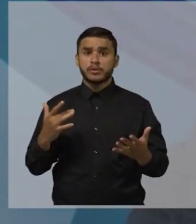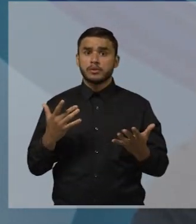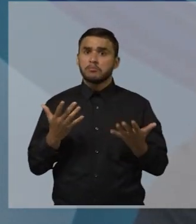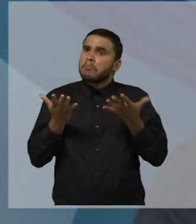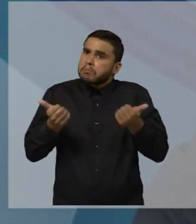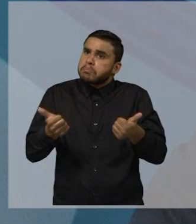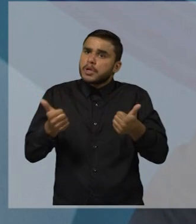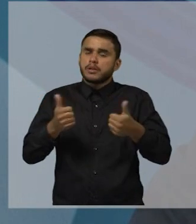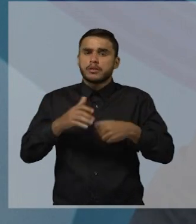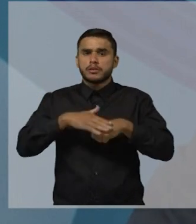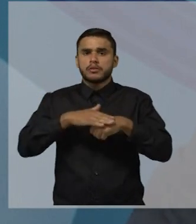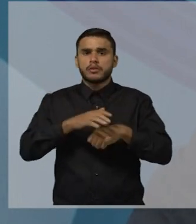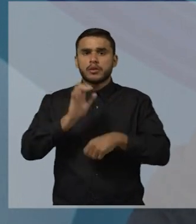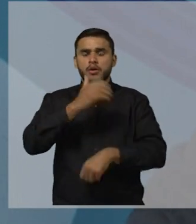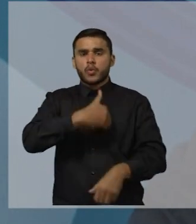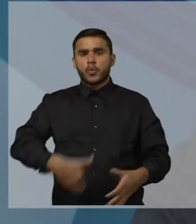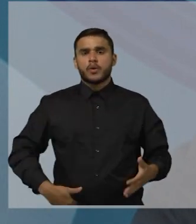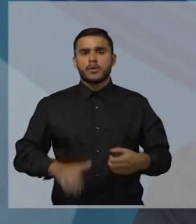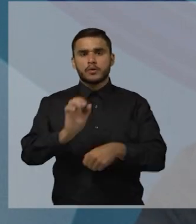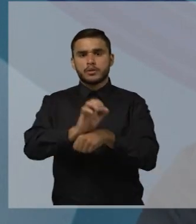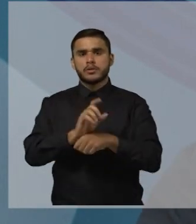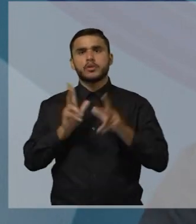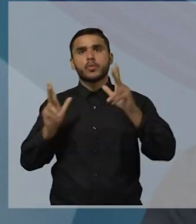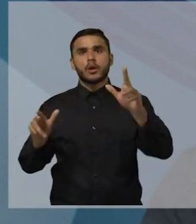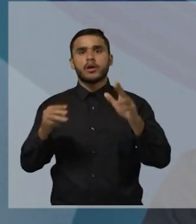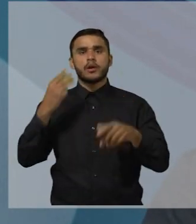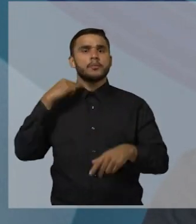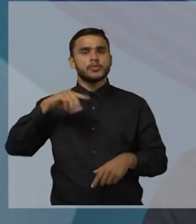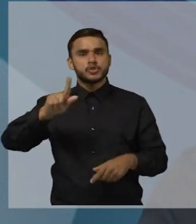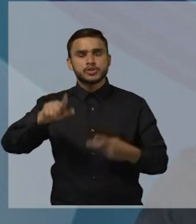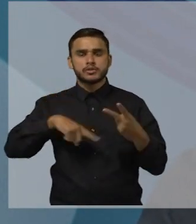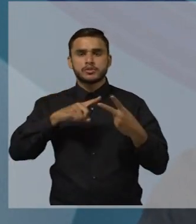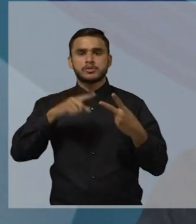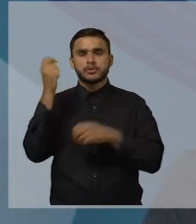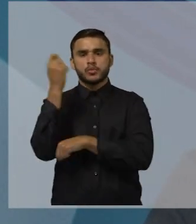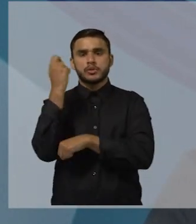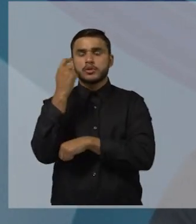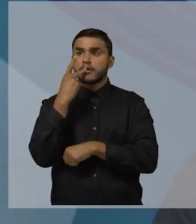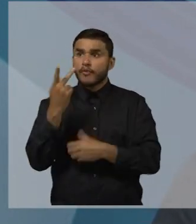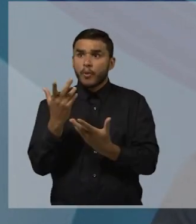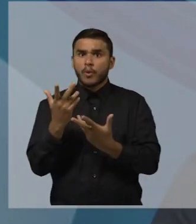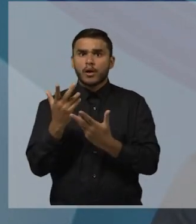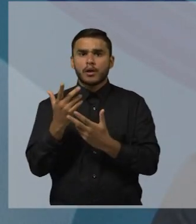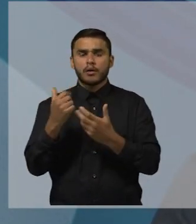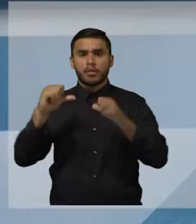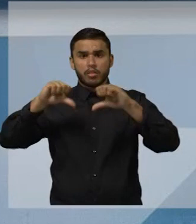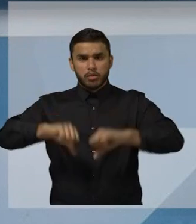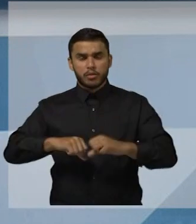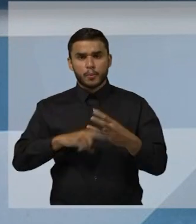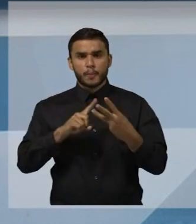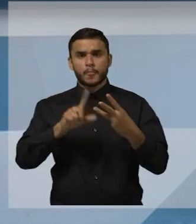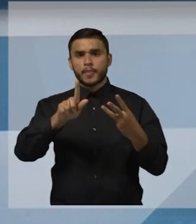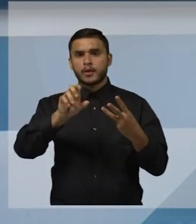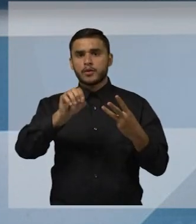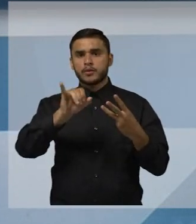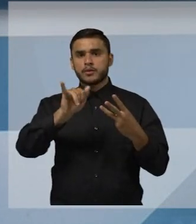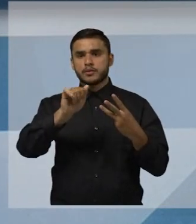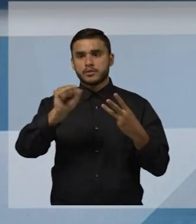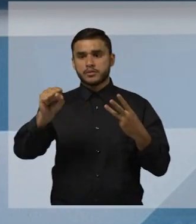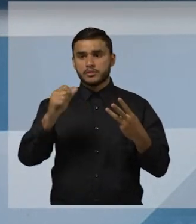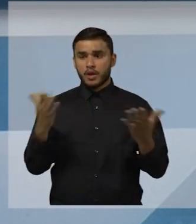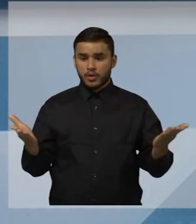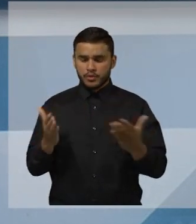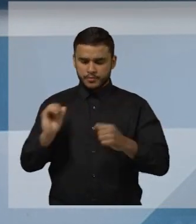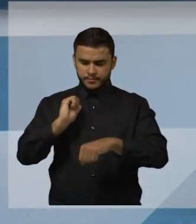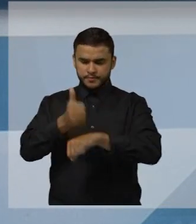que não está passando o vexame que Minas, Rio Grande do Sul e outros estados maiores estão suportando. Goiás, o Ronaldo Caiado se elegeu,